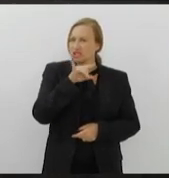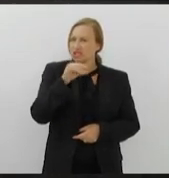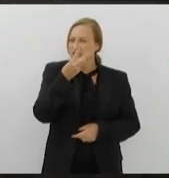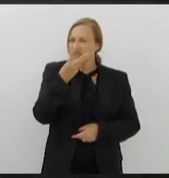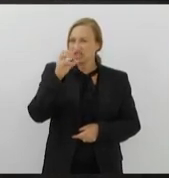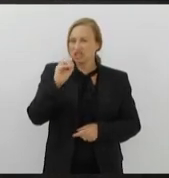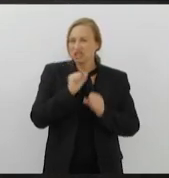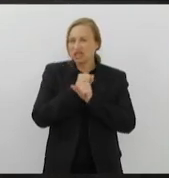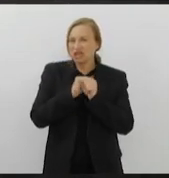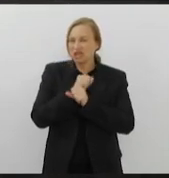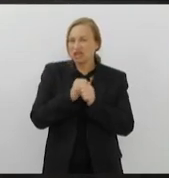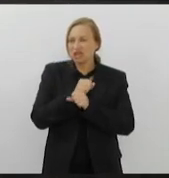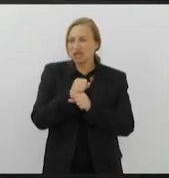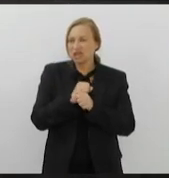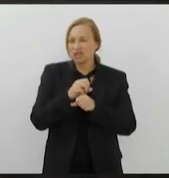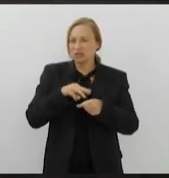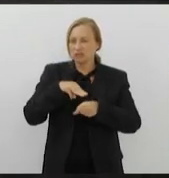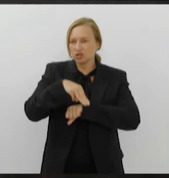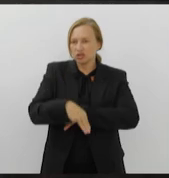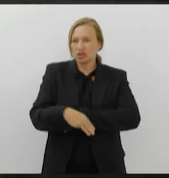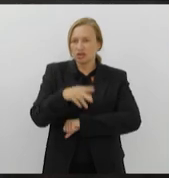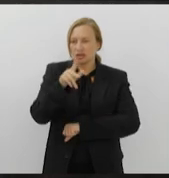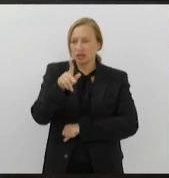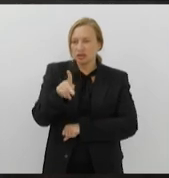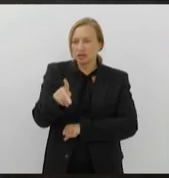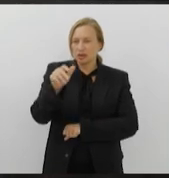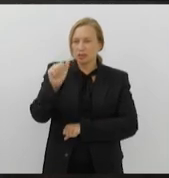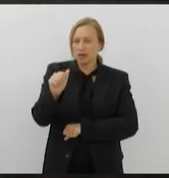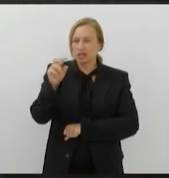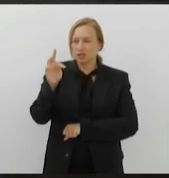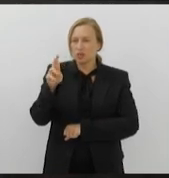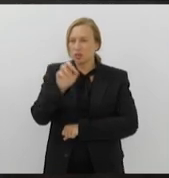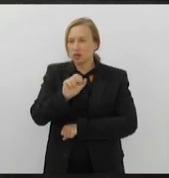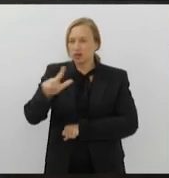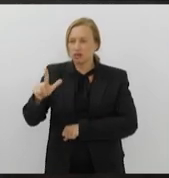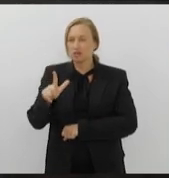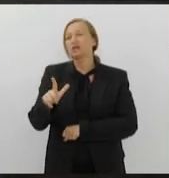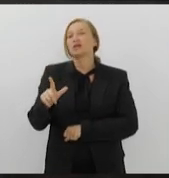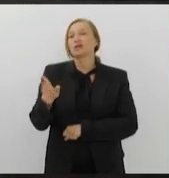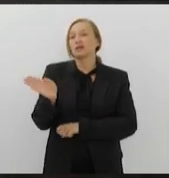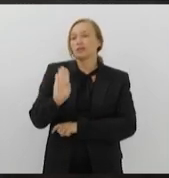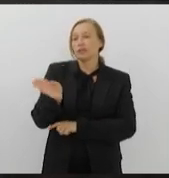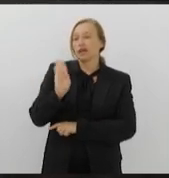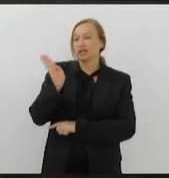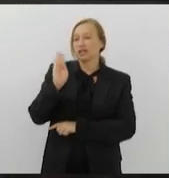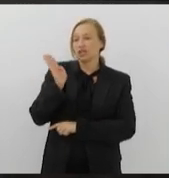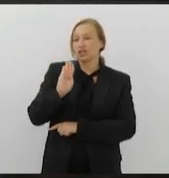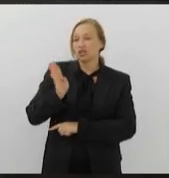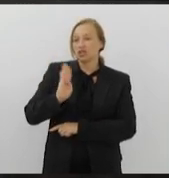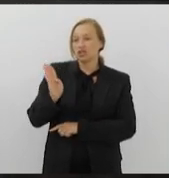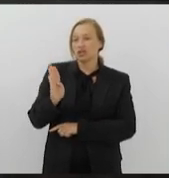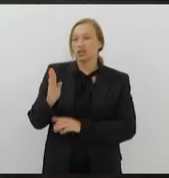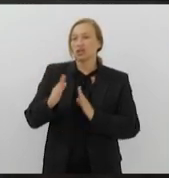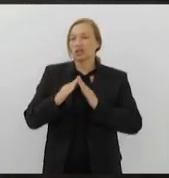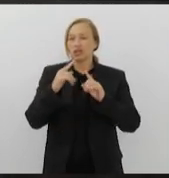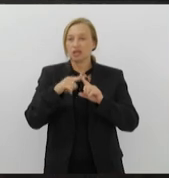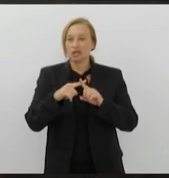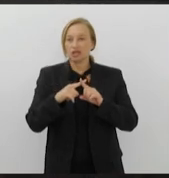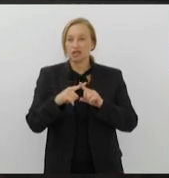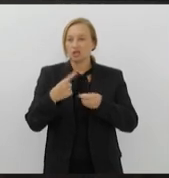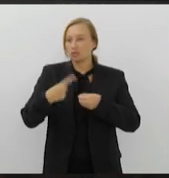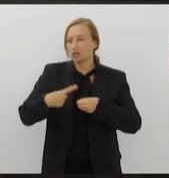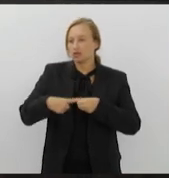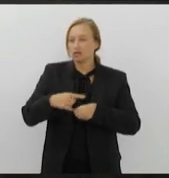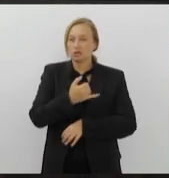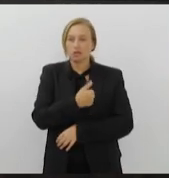Pelos 30 anos de ministério pastoral na Igreja Batista do Parque Alain, no município de São João do Meriti. Parecer